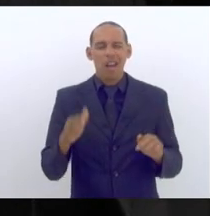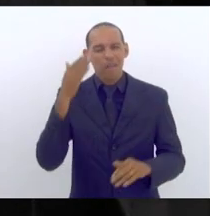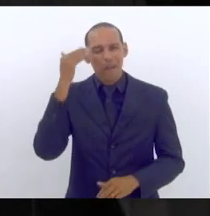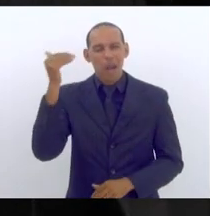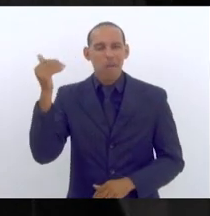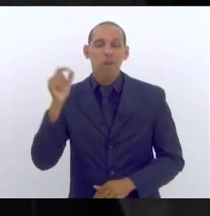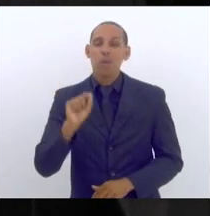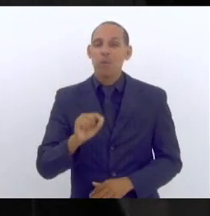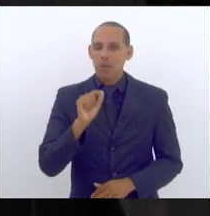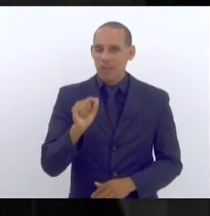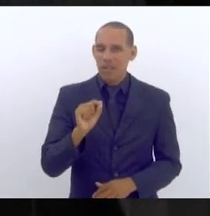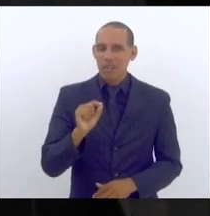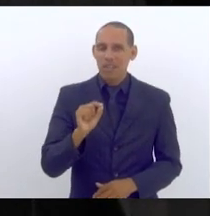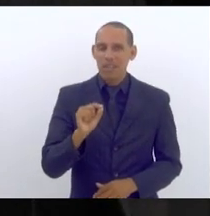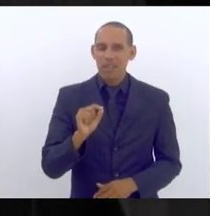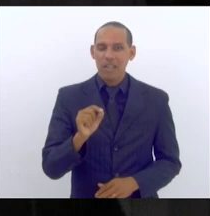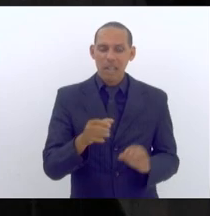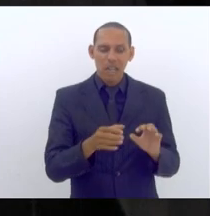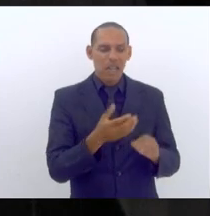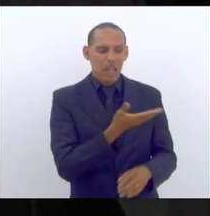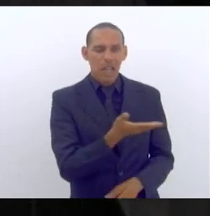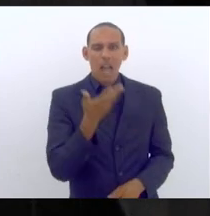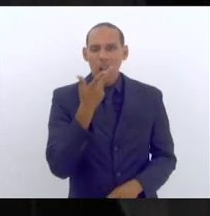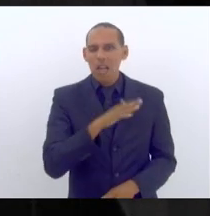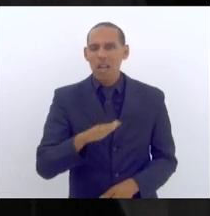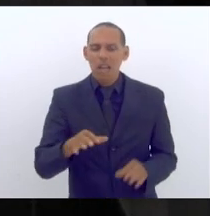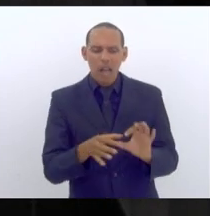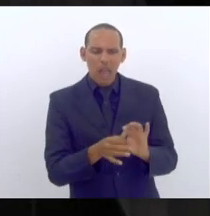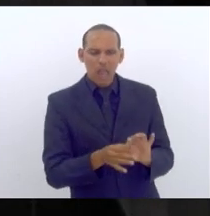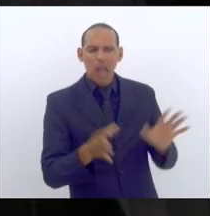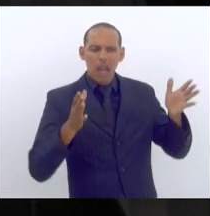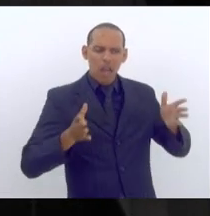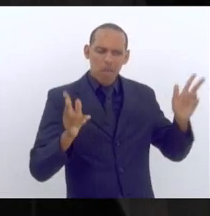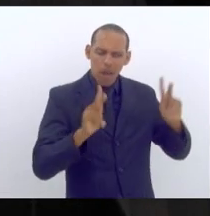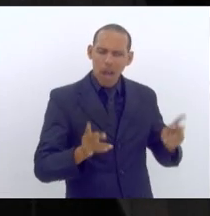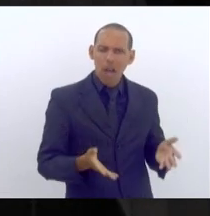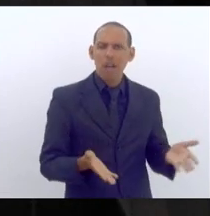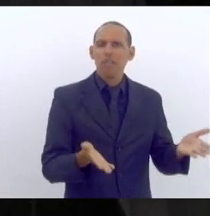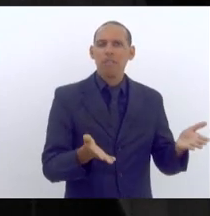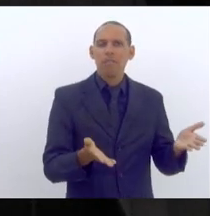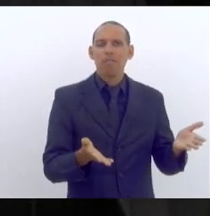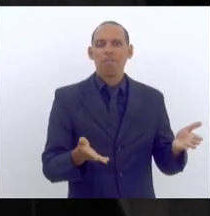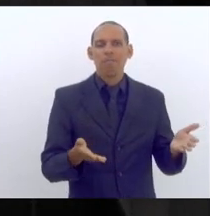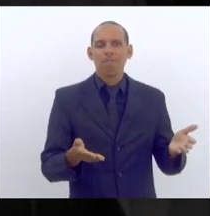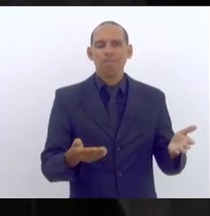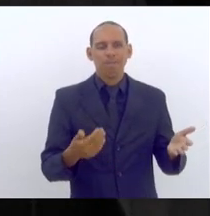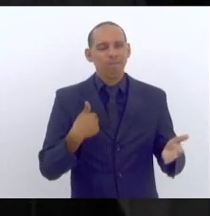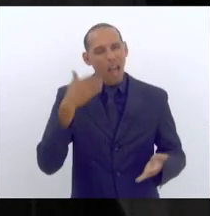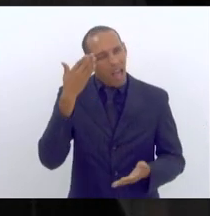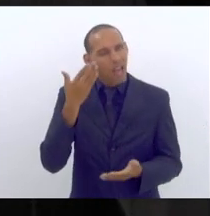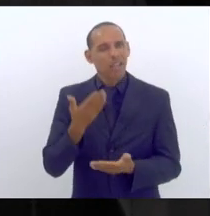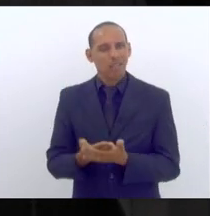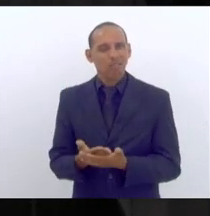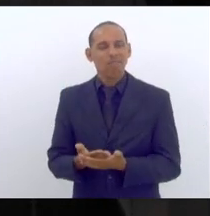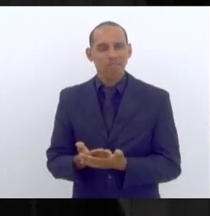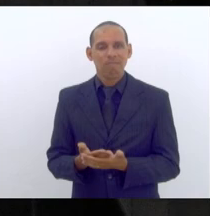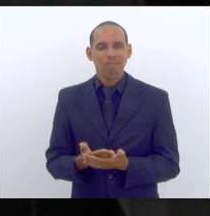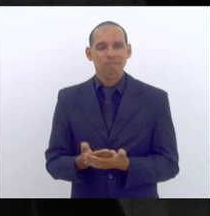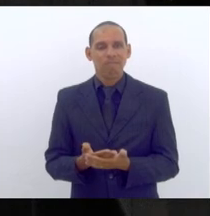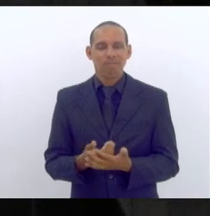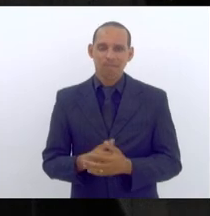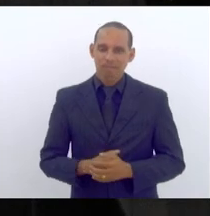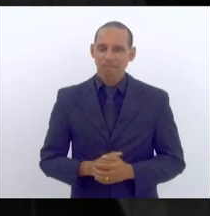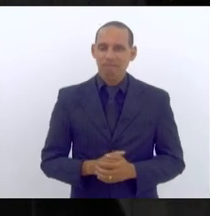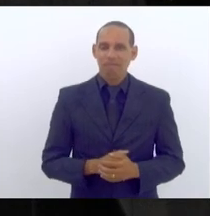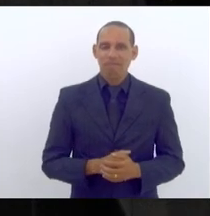desde nossas crianças em paz e eu creio que essa assertiva